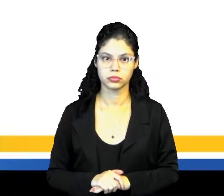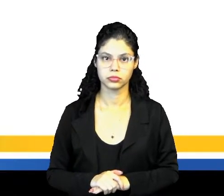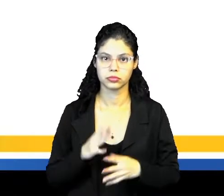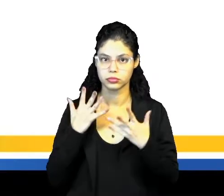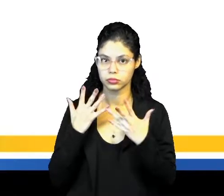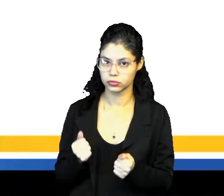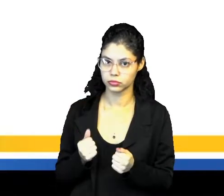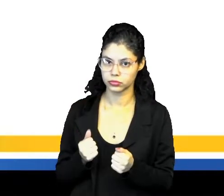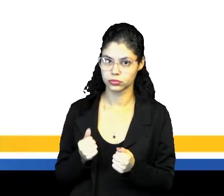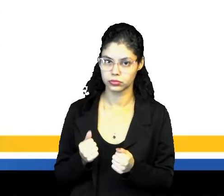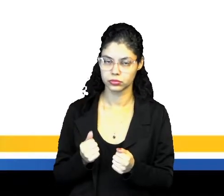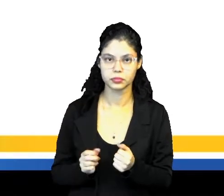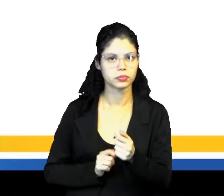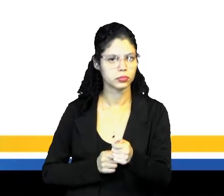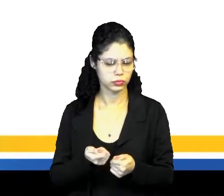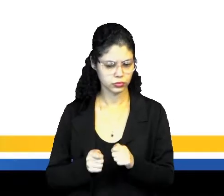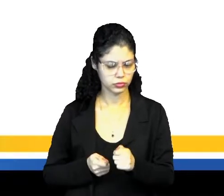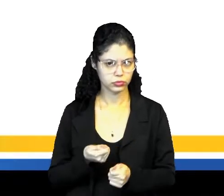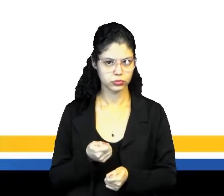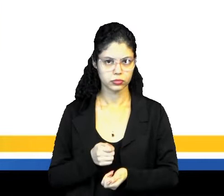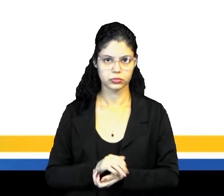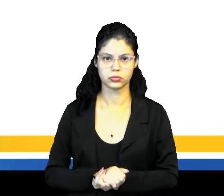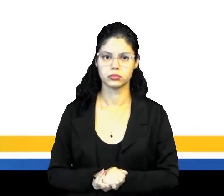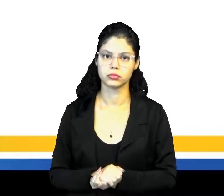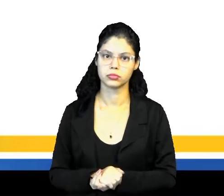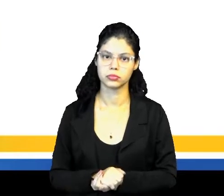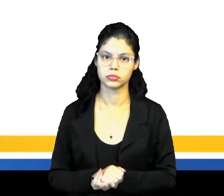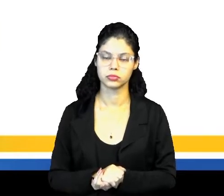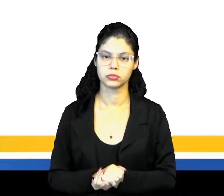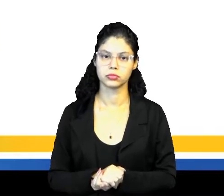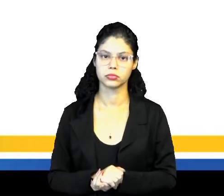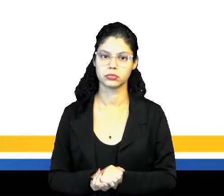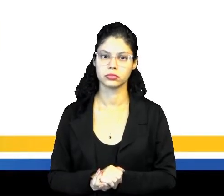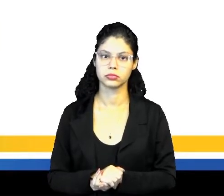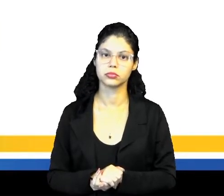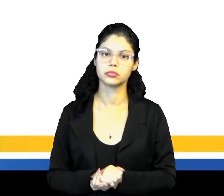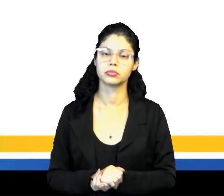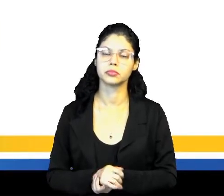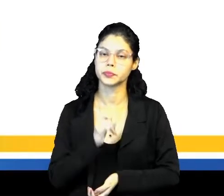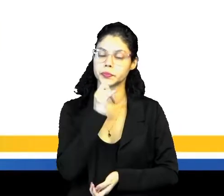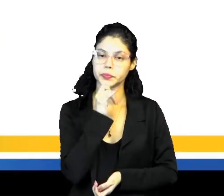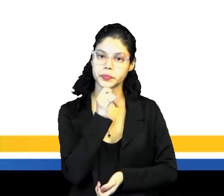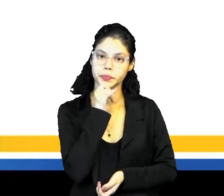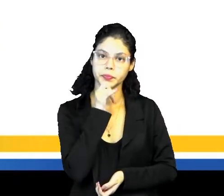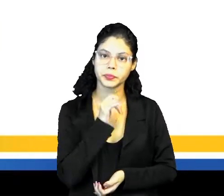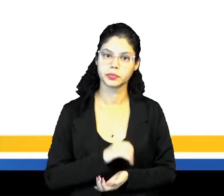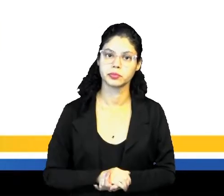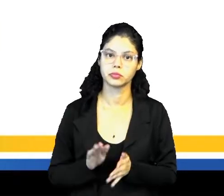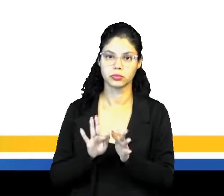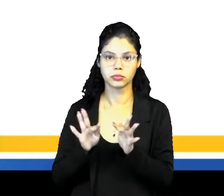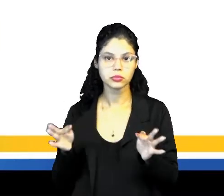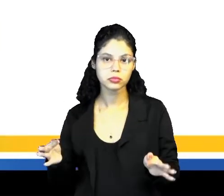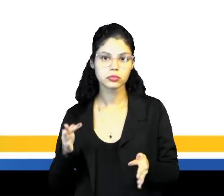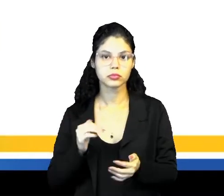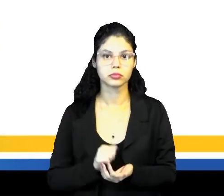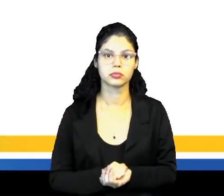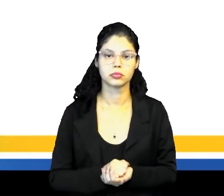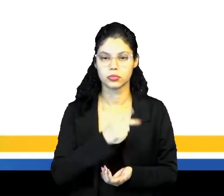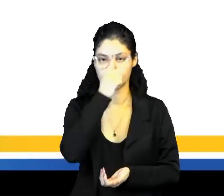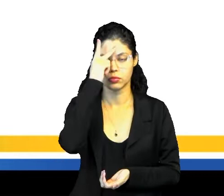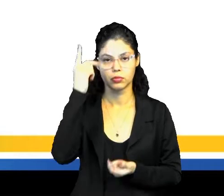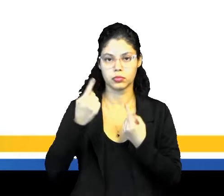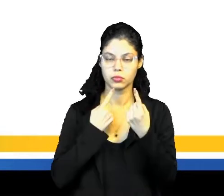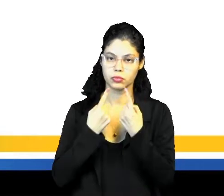over, assumir o controle. Nós temos ali ao lado um exemplo de frase, né? Nós temos ali uma